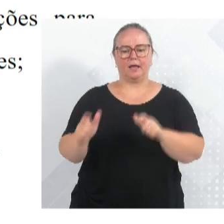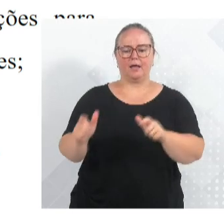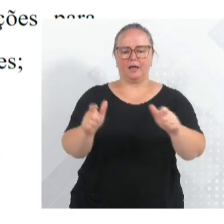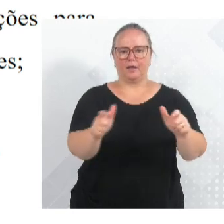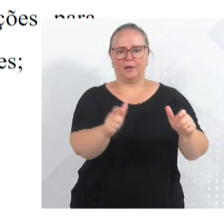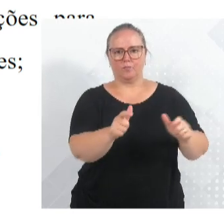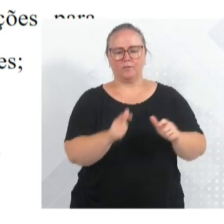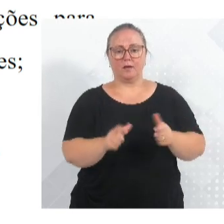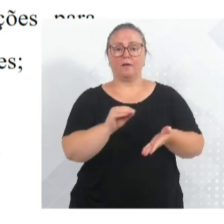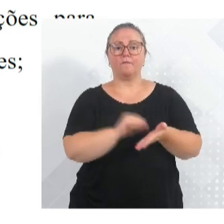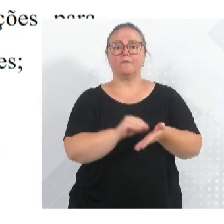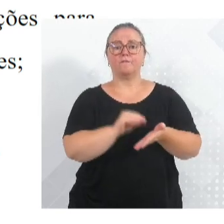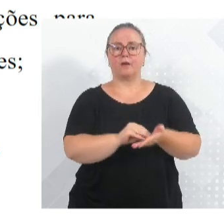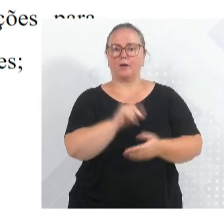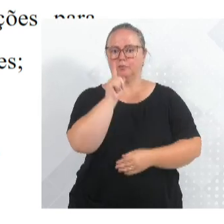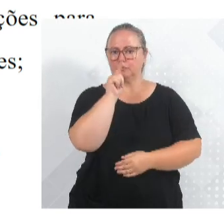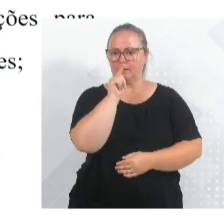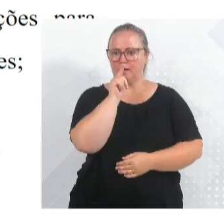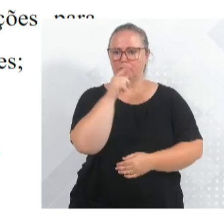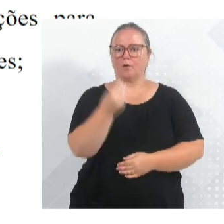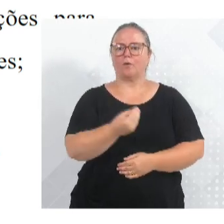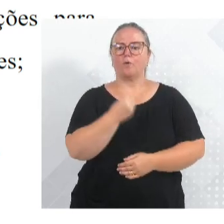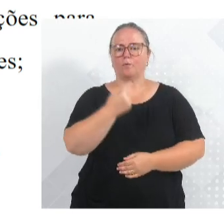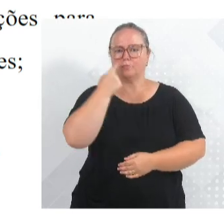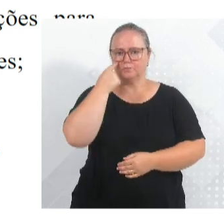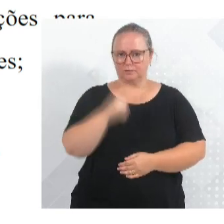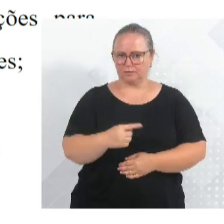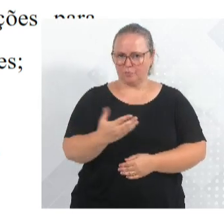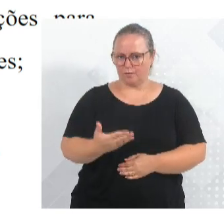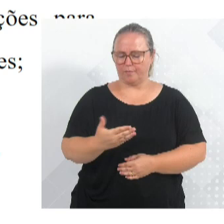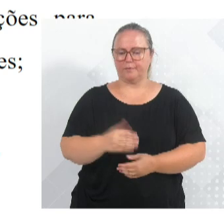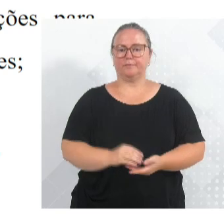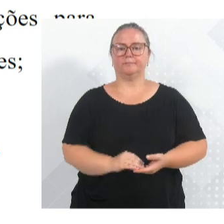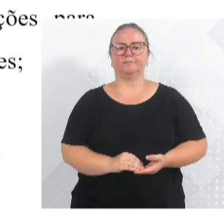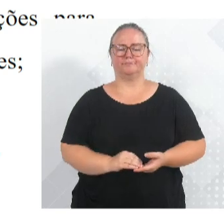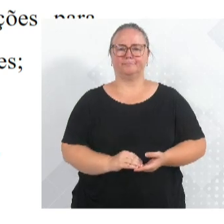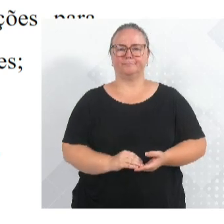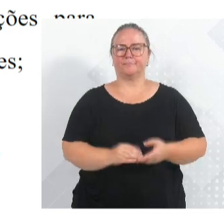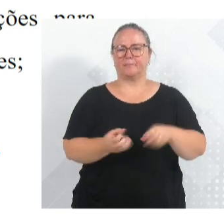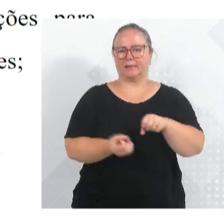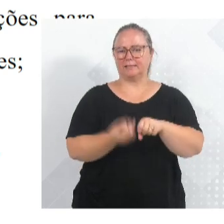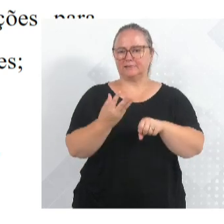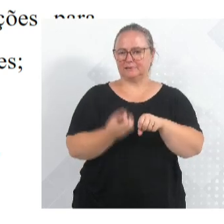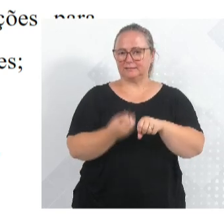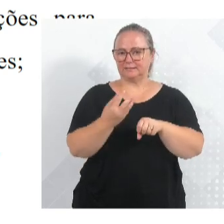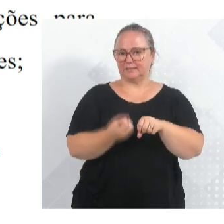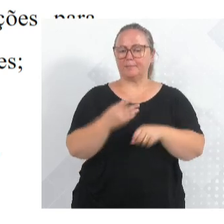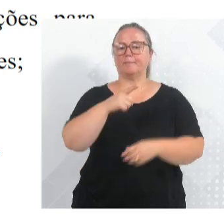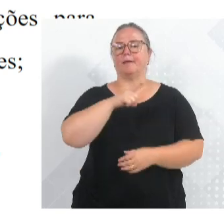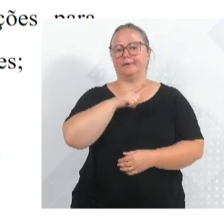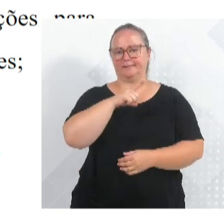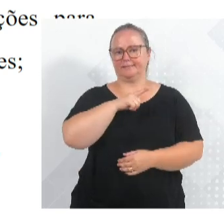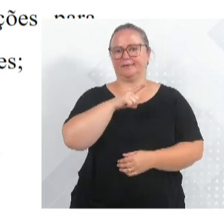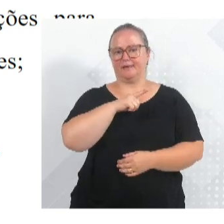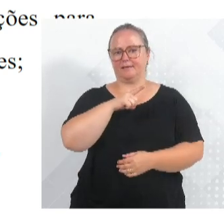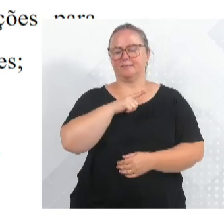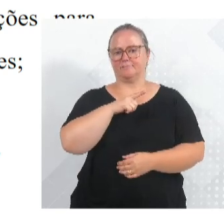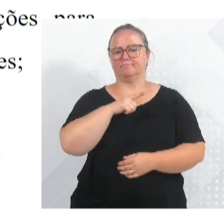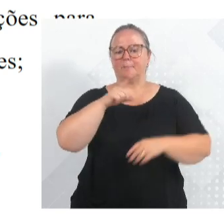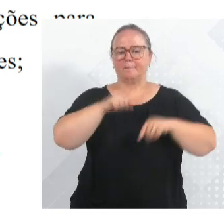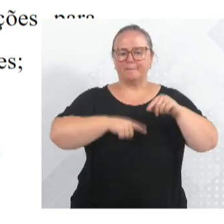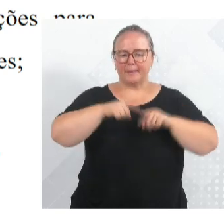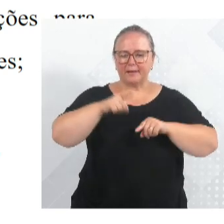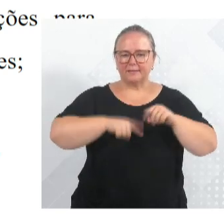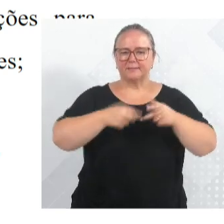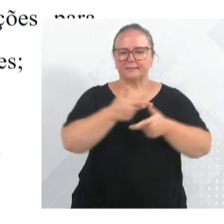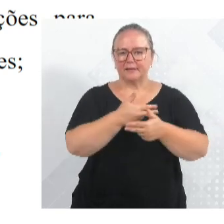houve a falta de água. Bom, o SAMAI tem instalado em toda a rede equipamentos de hidrometria, que se